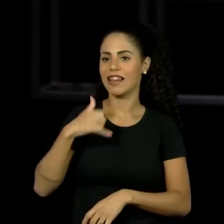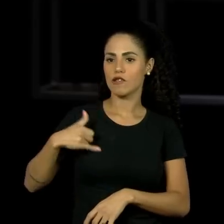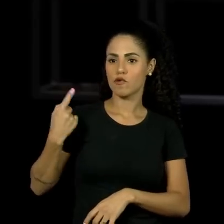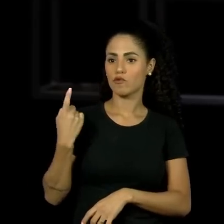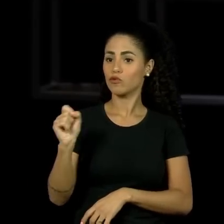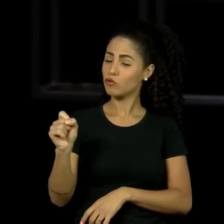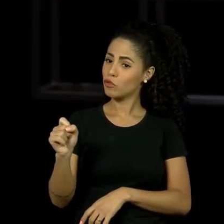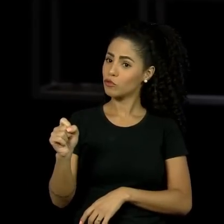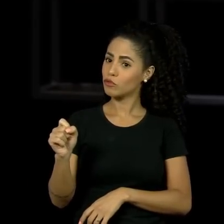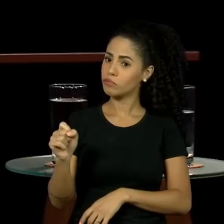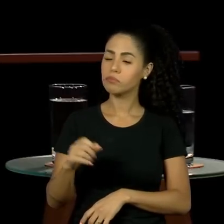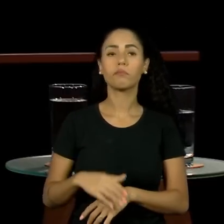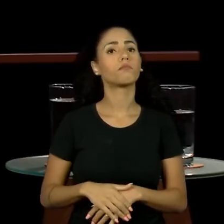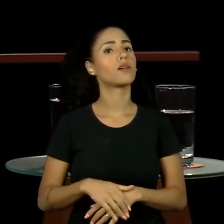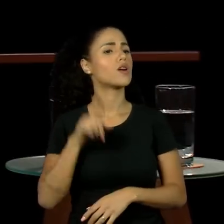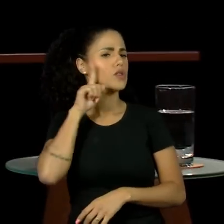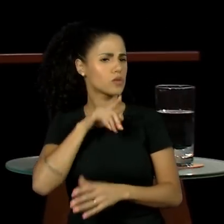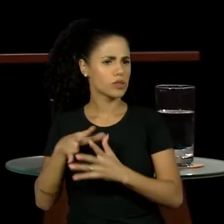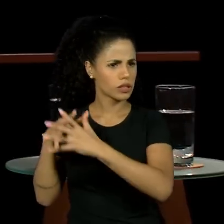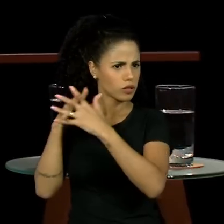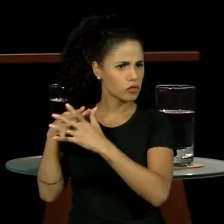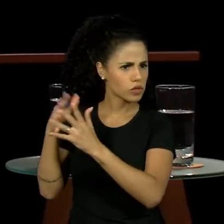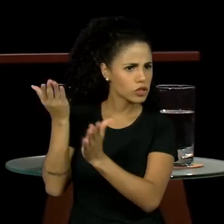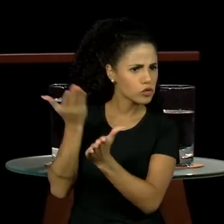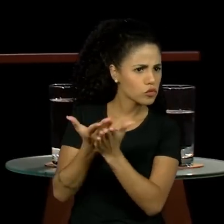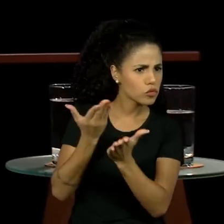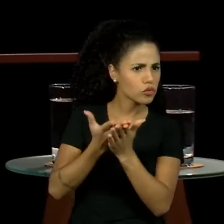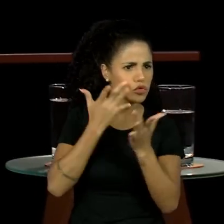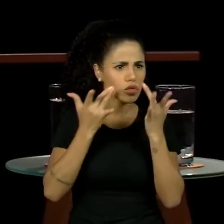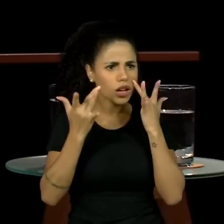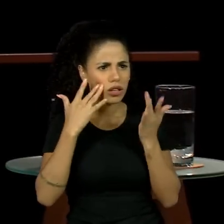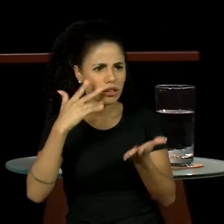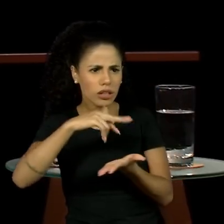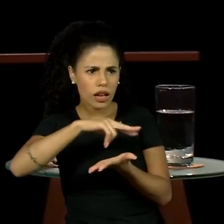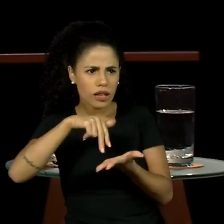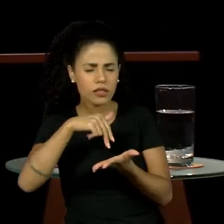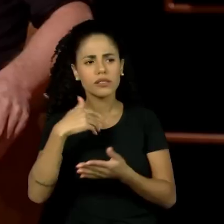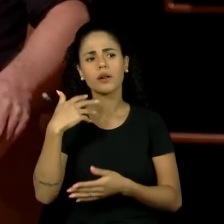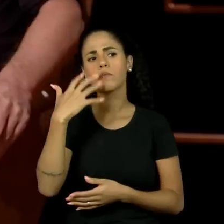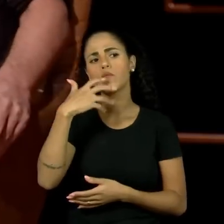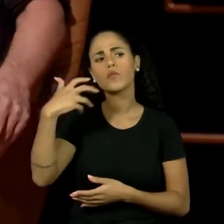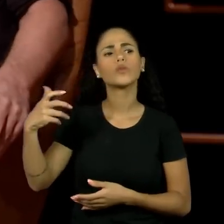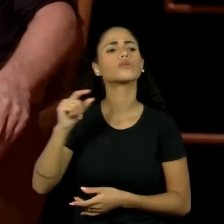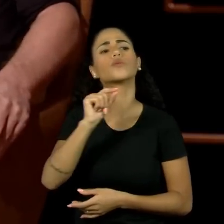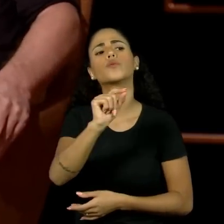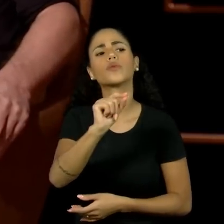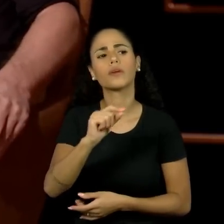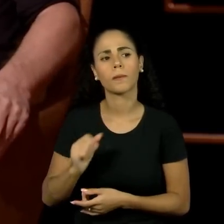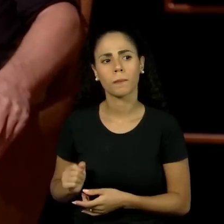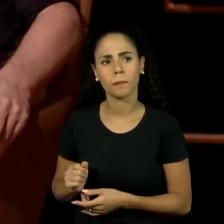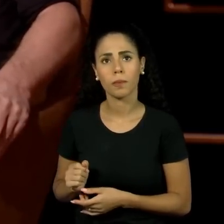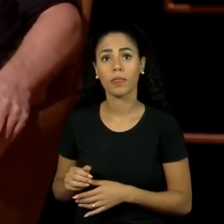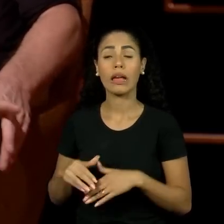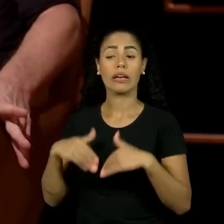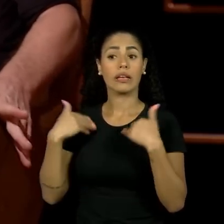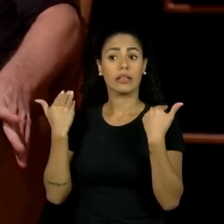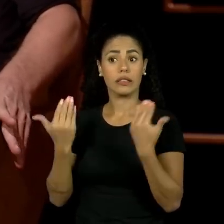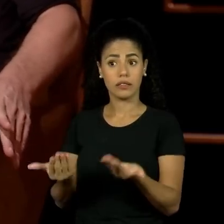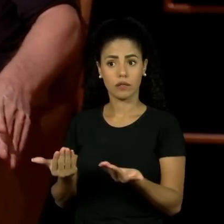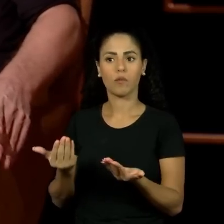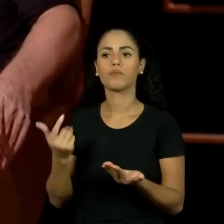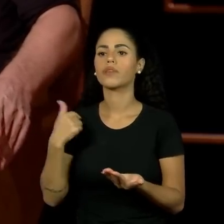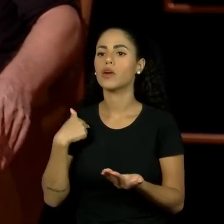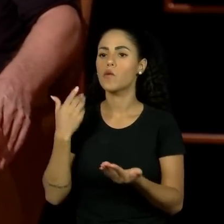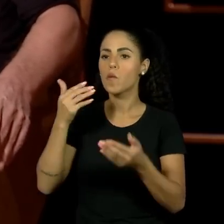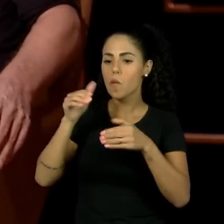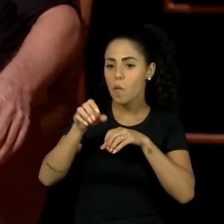idade. Mas nos Estados Unidos você estudou teatro, dança, música, alguma coisa? Então, nessa época, daí eu comecei a